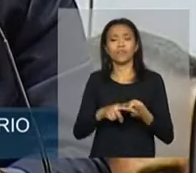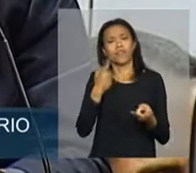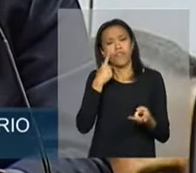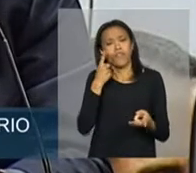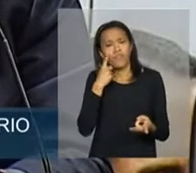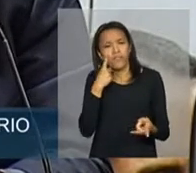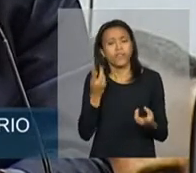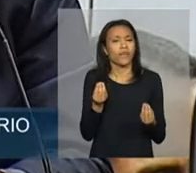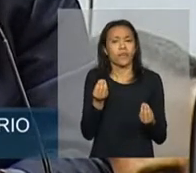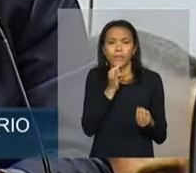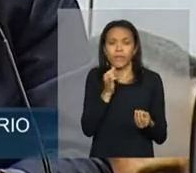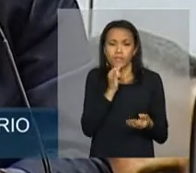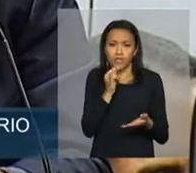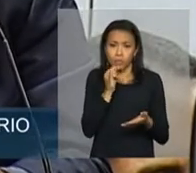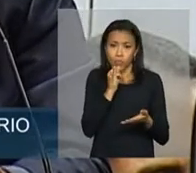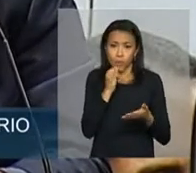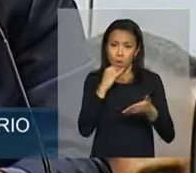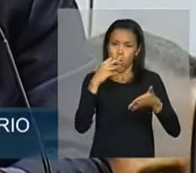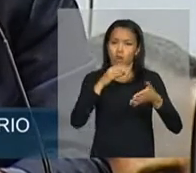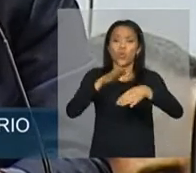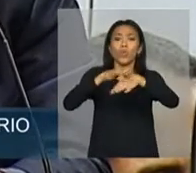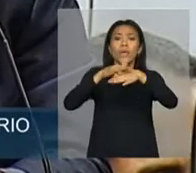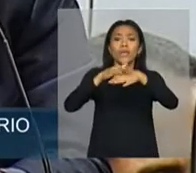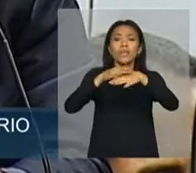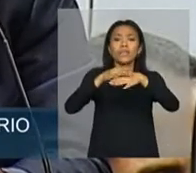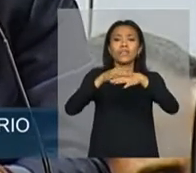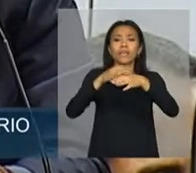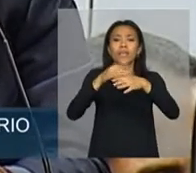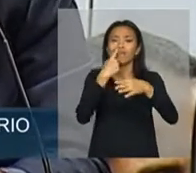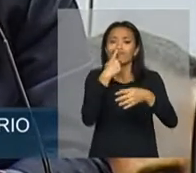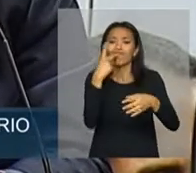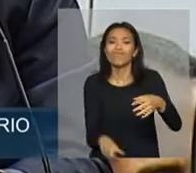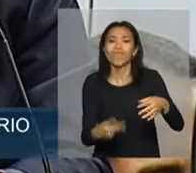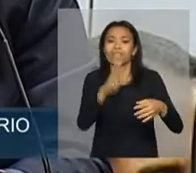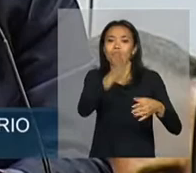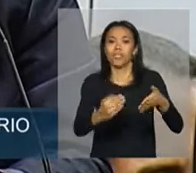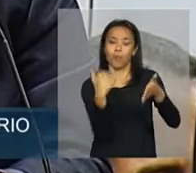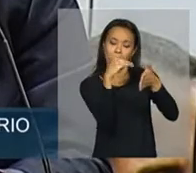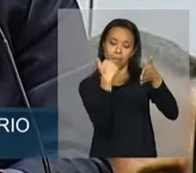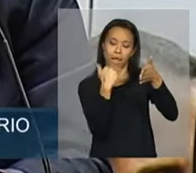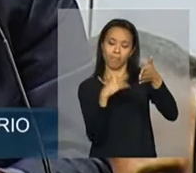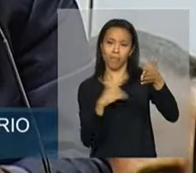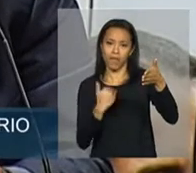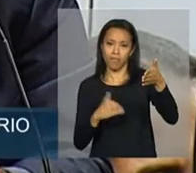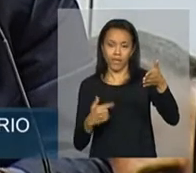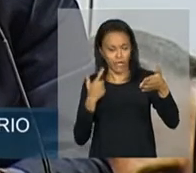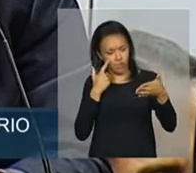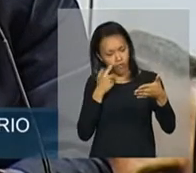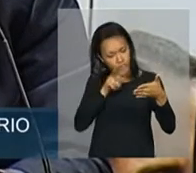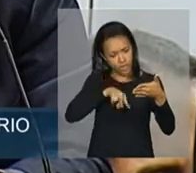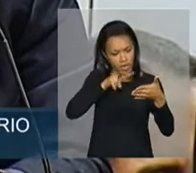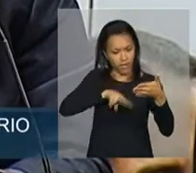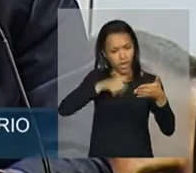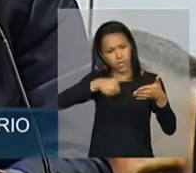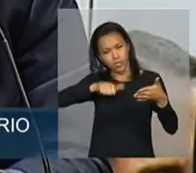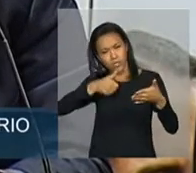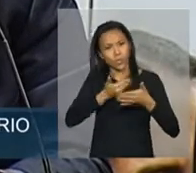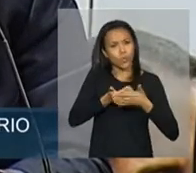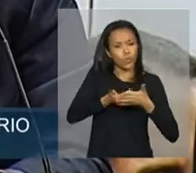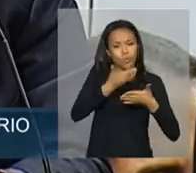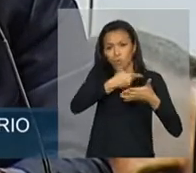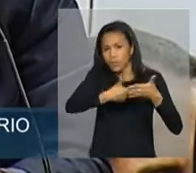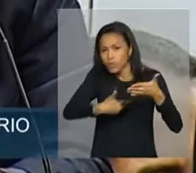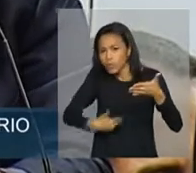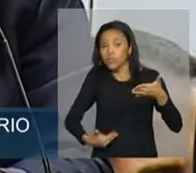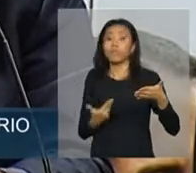módulos específicos de doenças tropicais dependendo da região do país ou seja a é um conjunto de avaliações